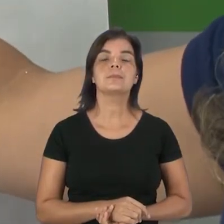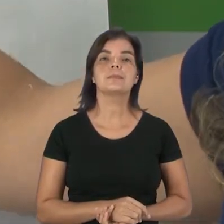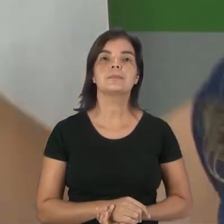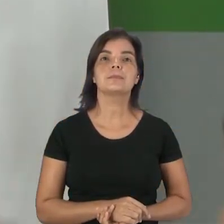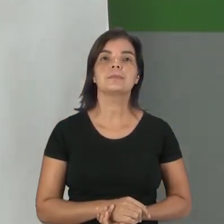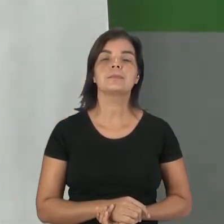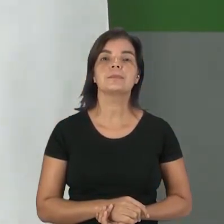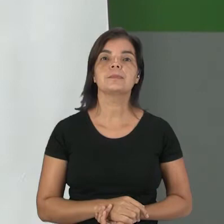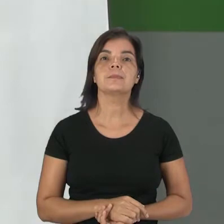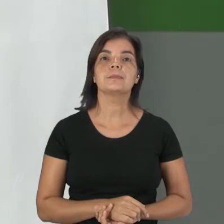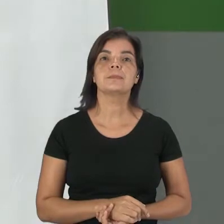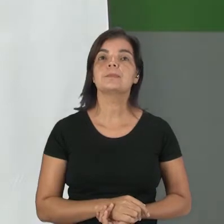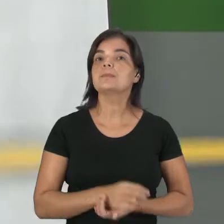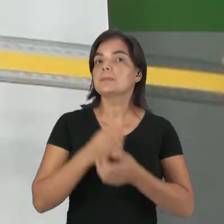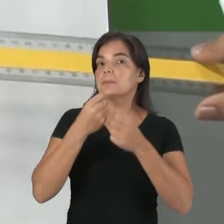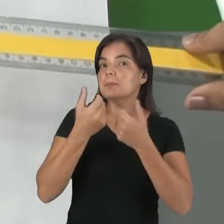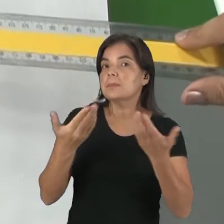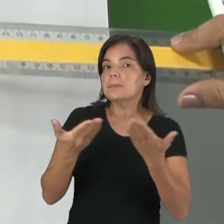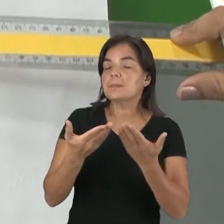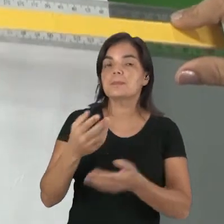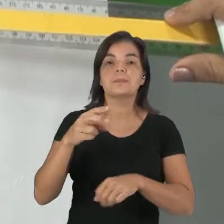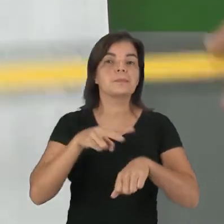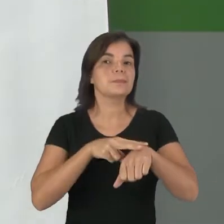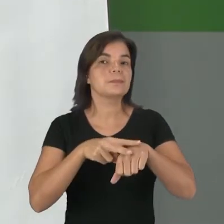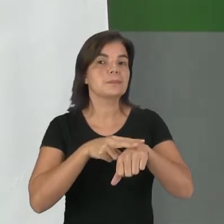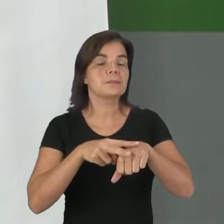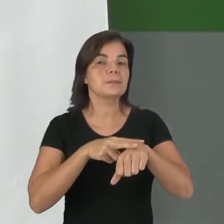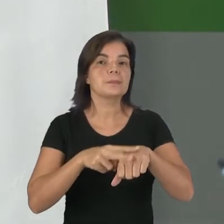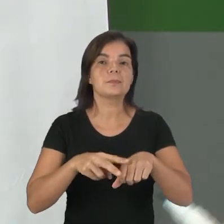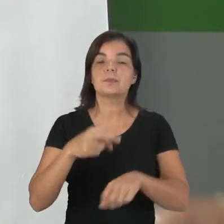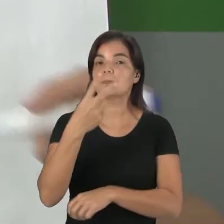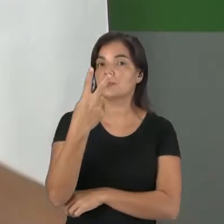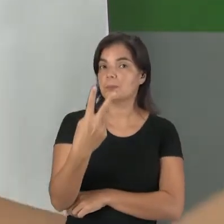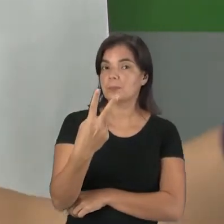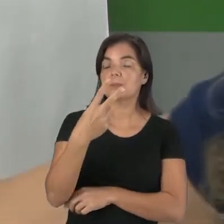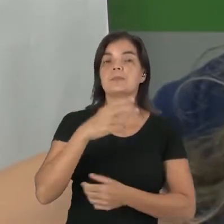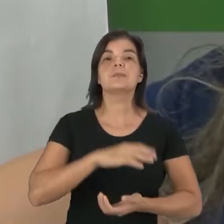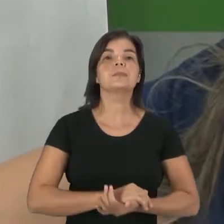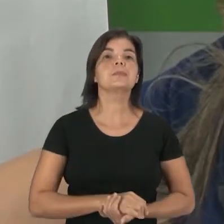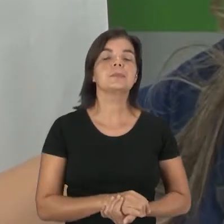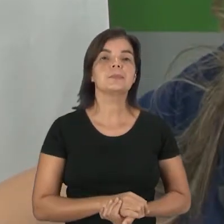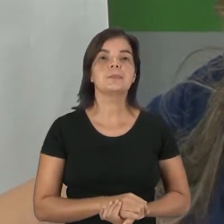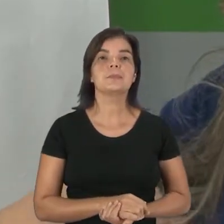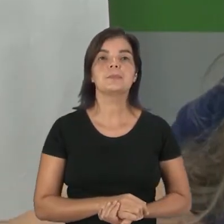8 crianças. Muito bem. Na verde, nós temos apenas 2.